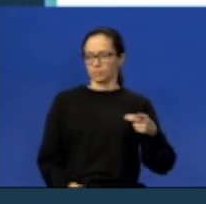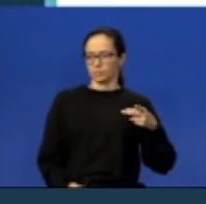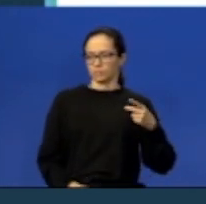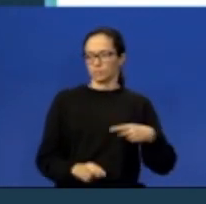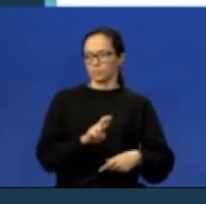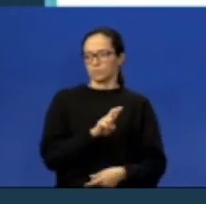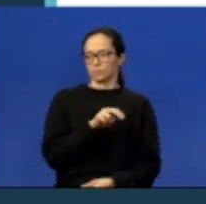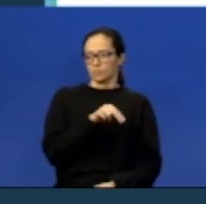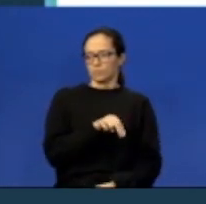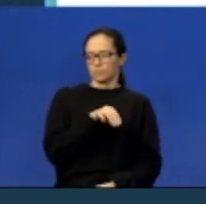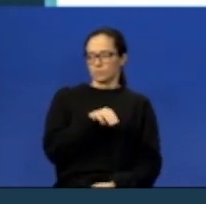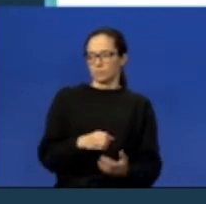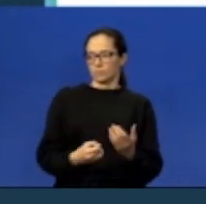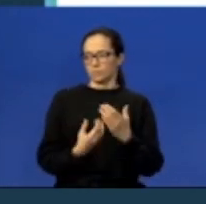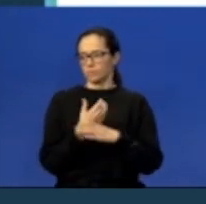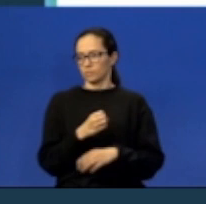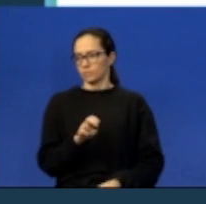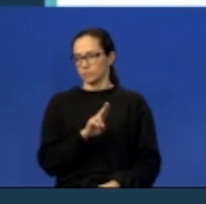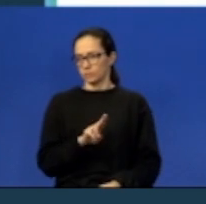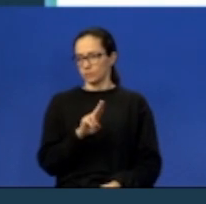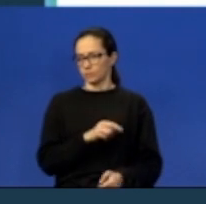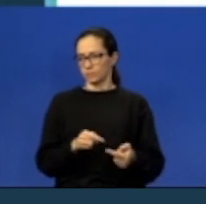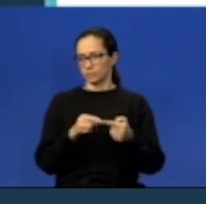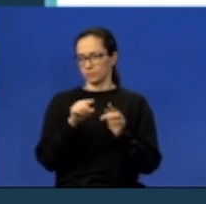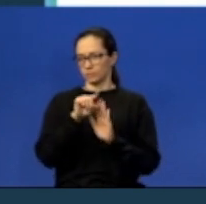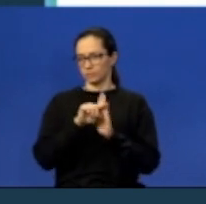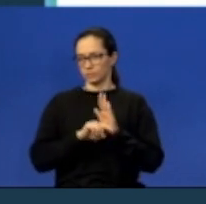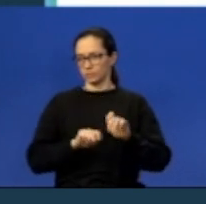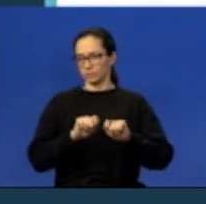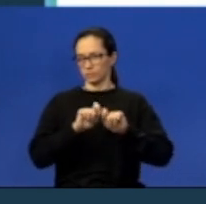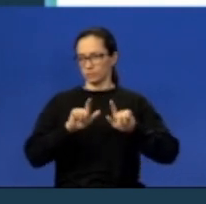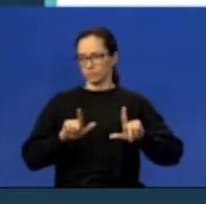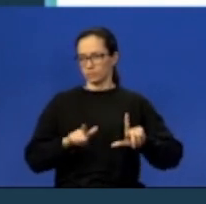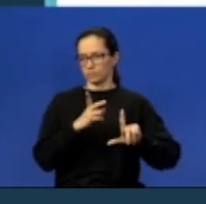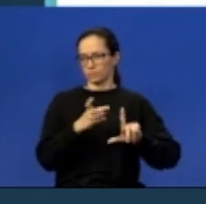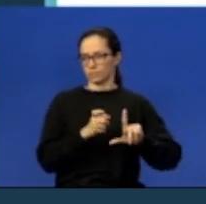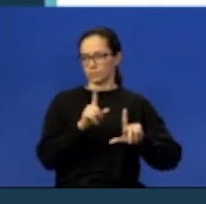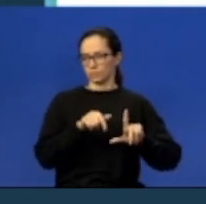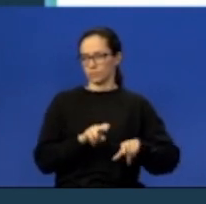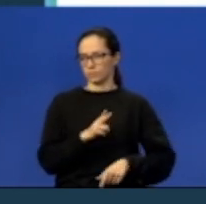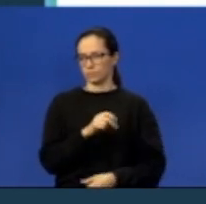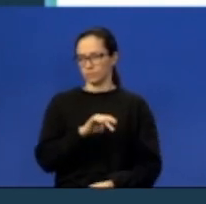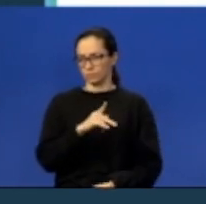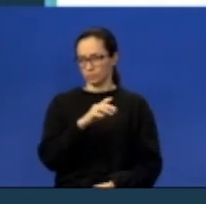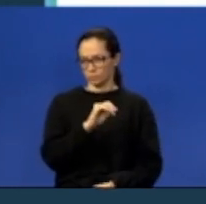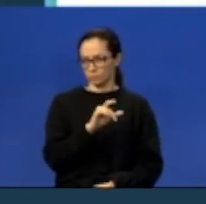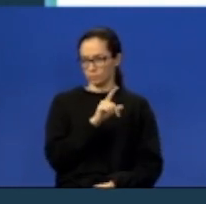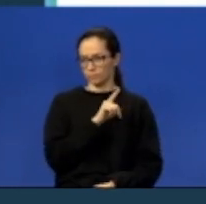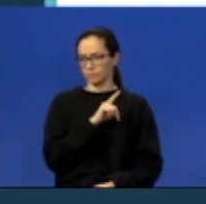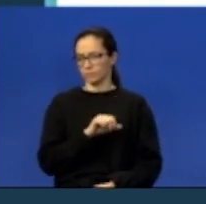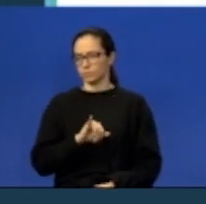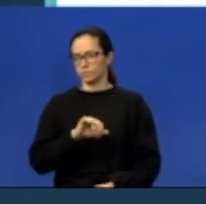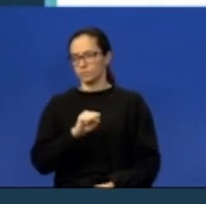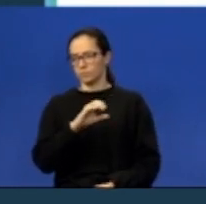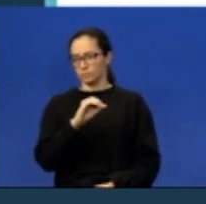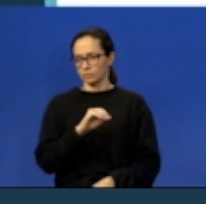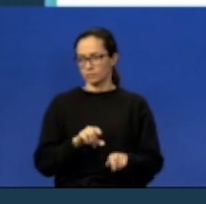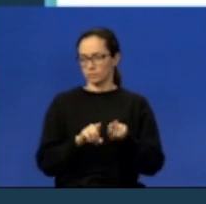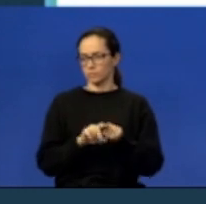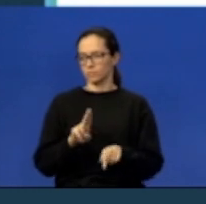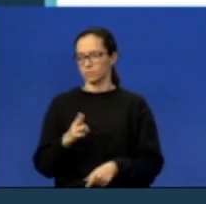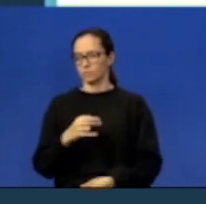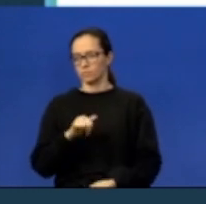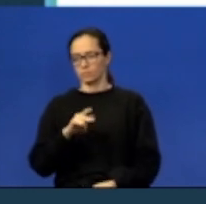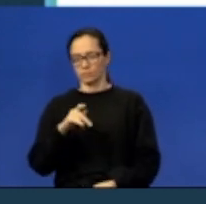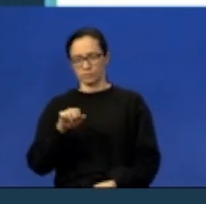nuclear magnética, o termo utilizado em relação às características da imagem obtidas são hipointensidade, imagem escura, isointensidade, coloração média